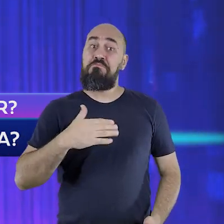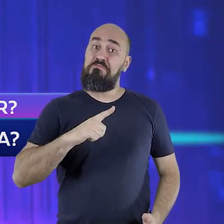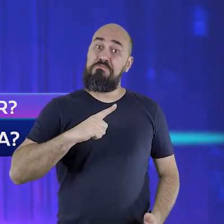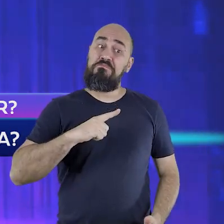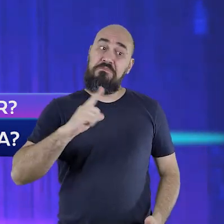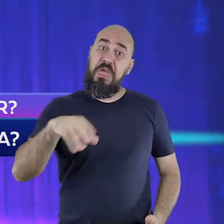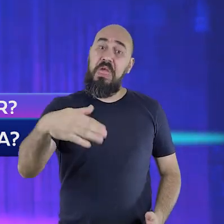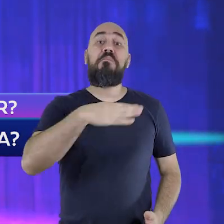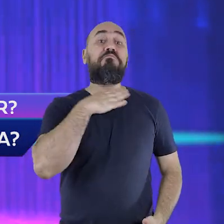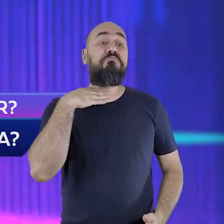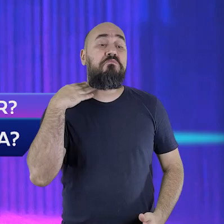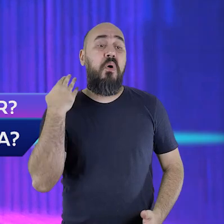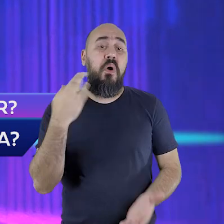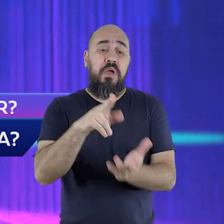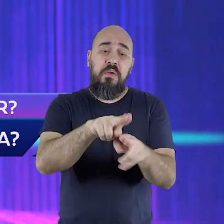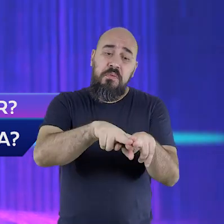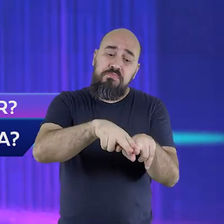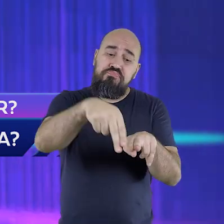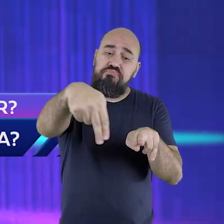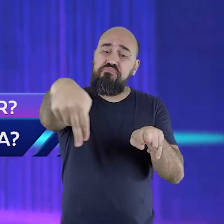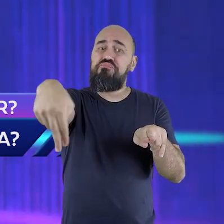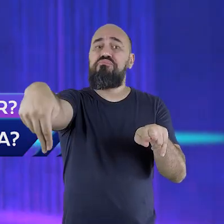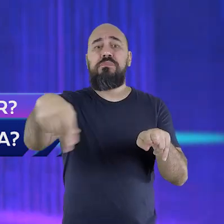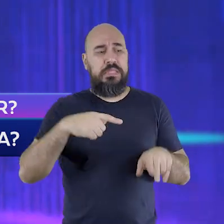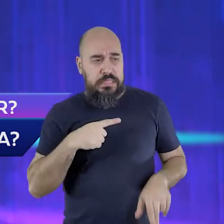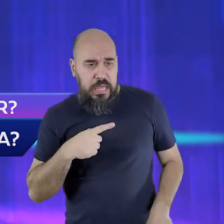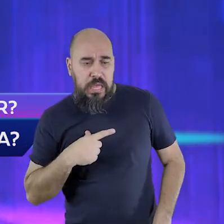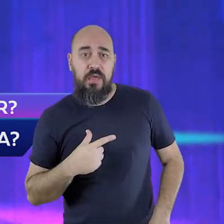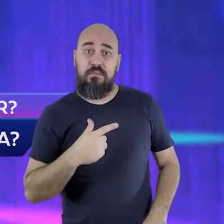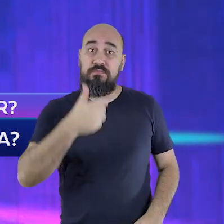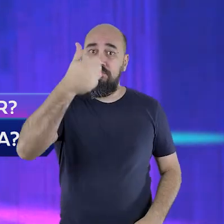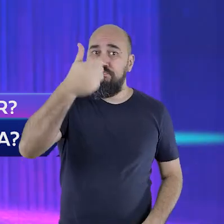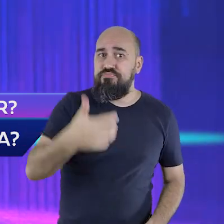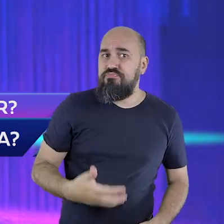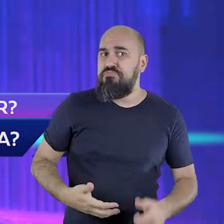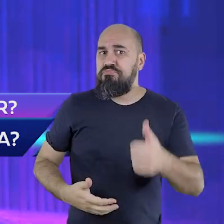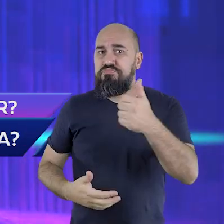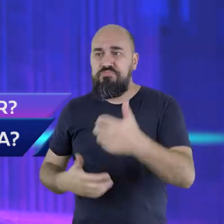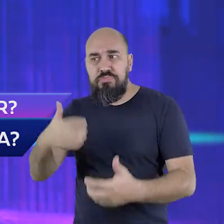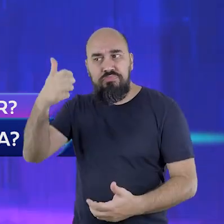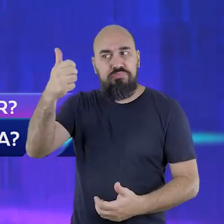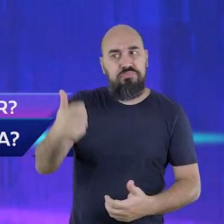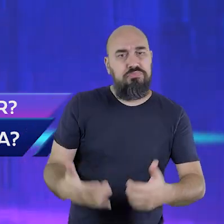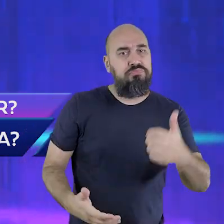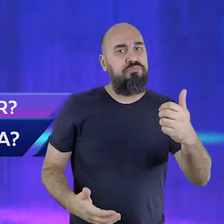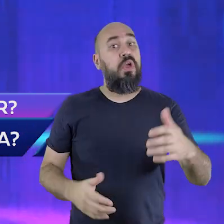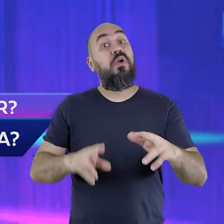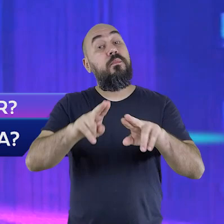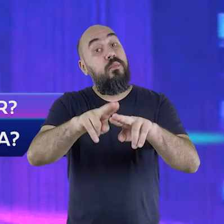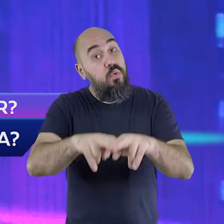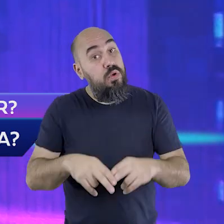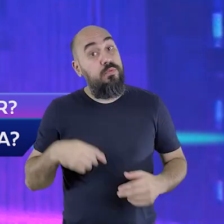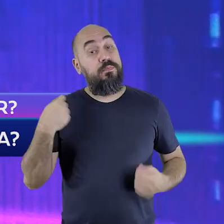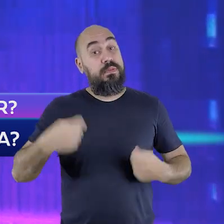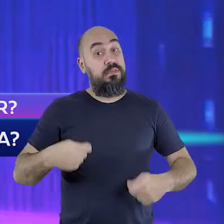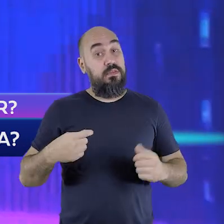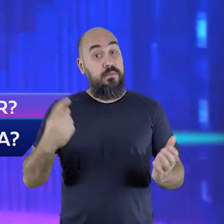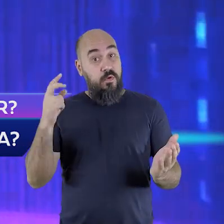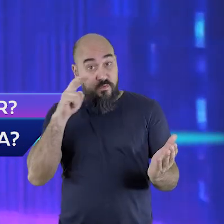morte. É por isso que nós precisamos nos voltar à palavra do Senhor para